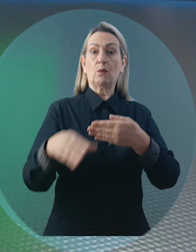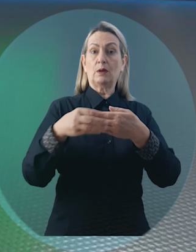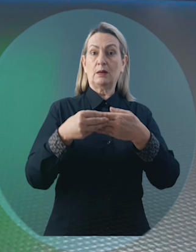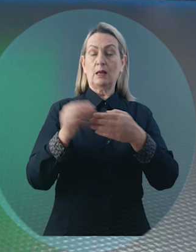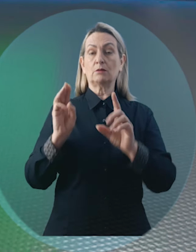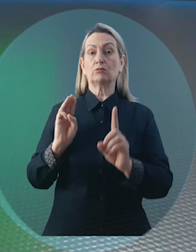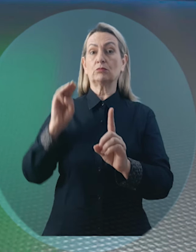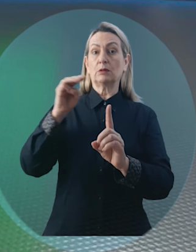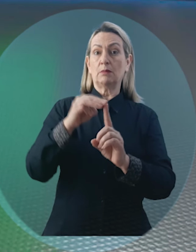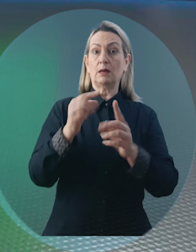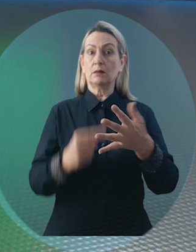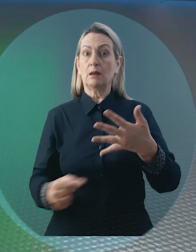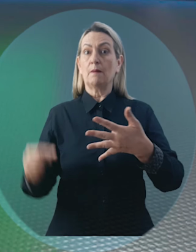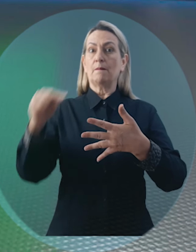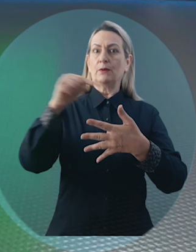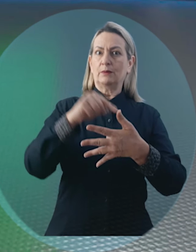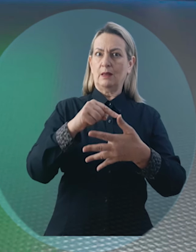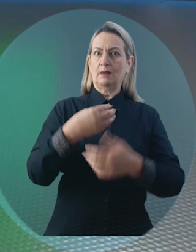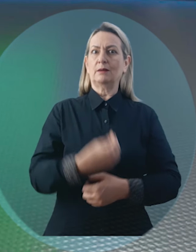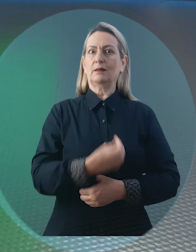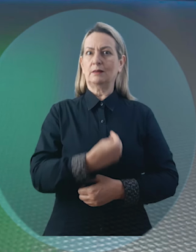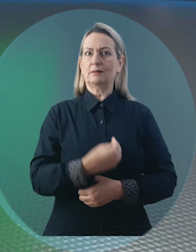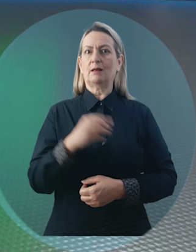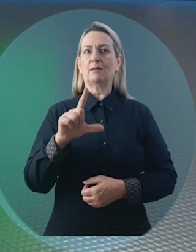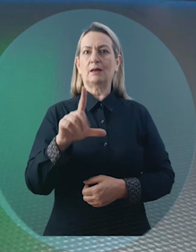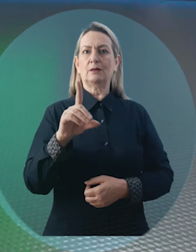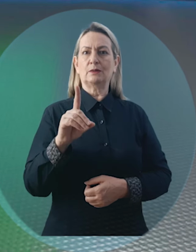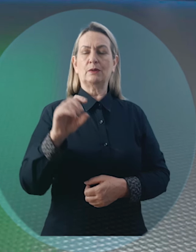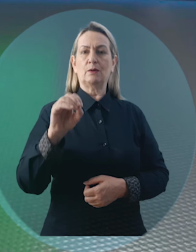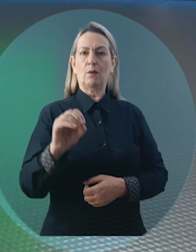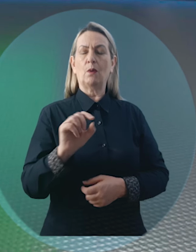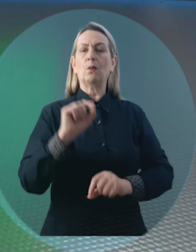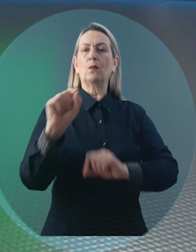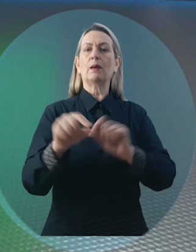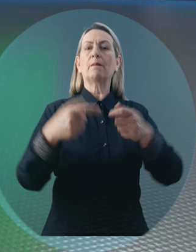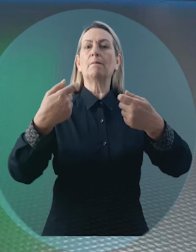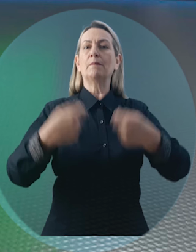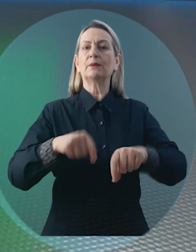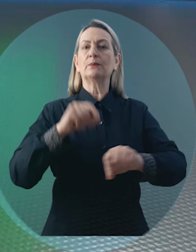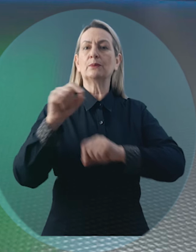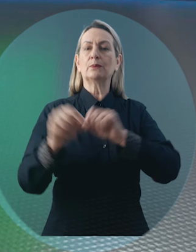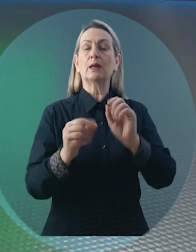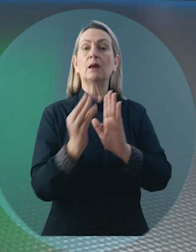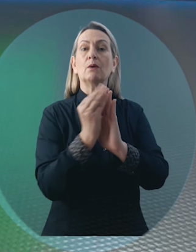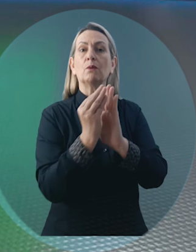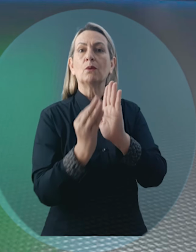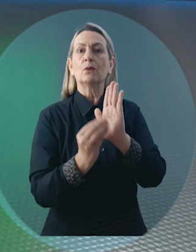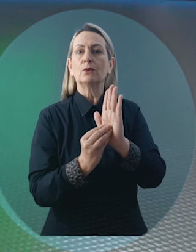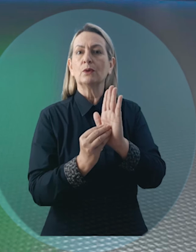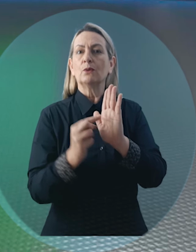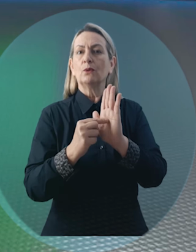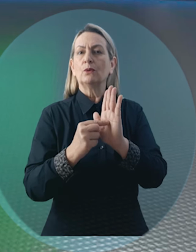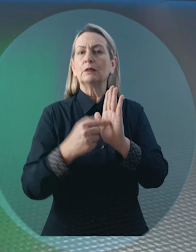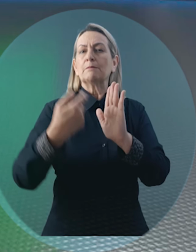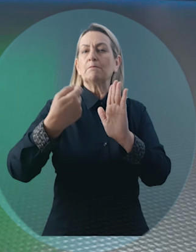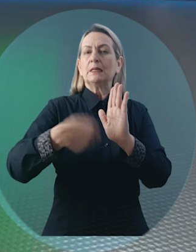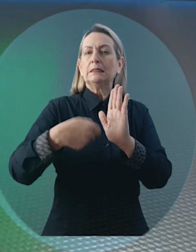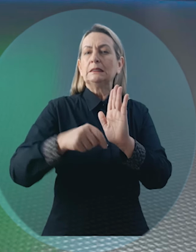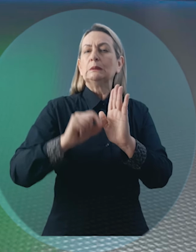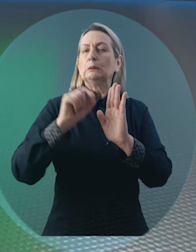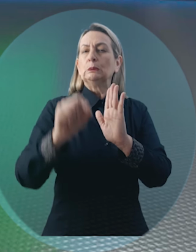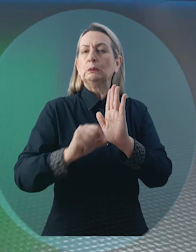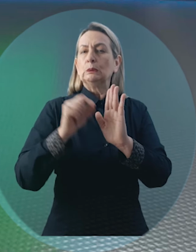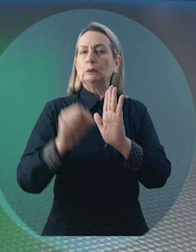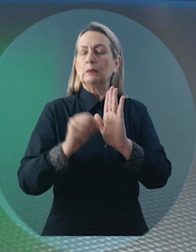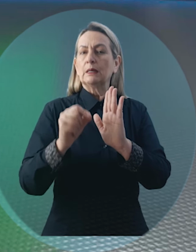por sua vez o anexo de metas e o prioridades constantes da LDO deve ter conteúdo